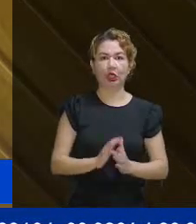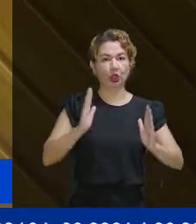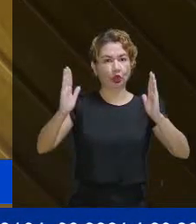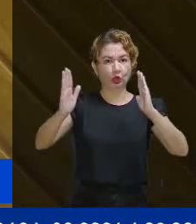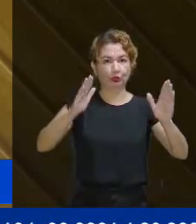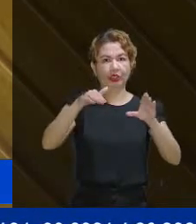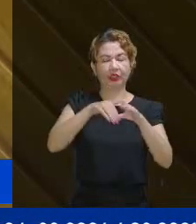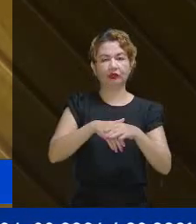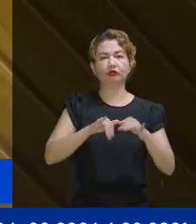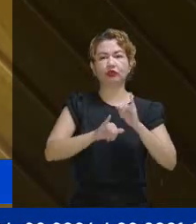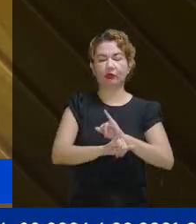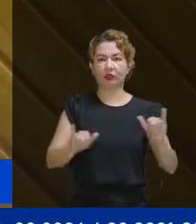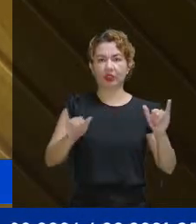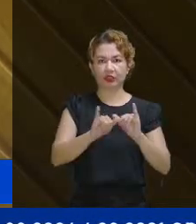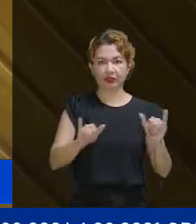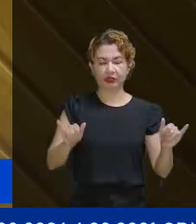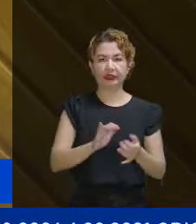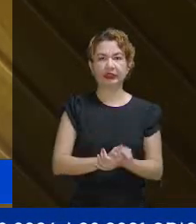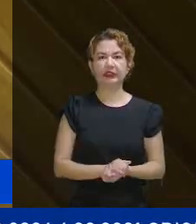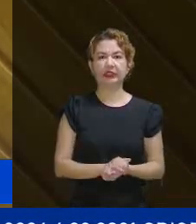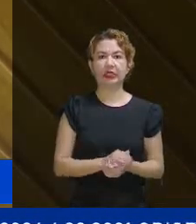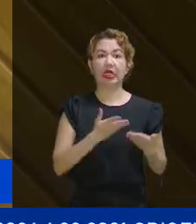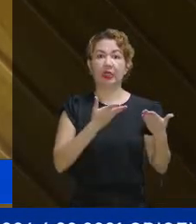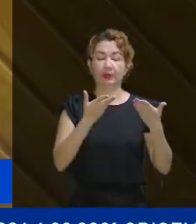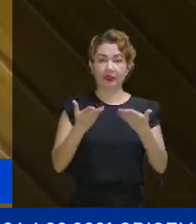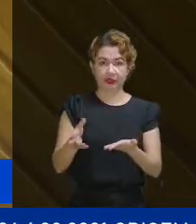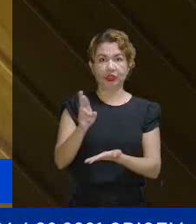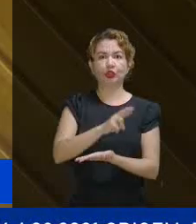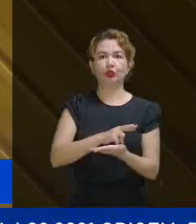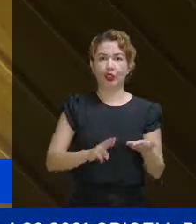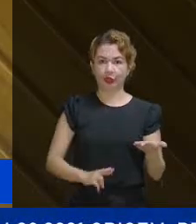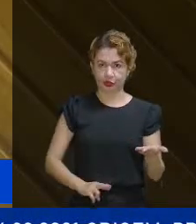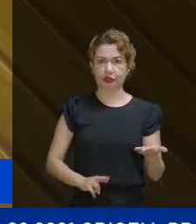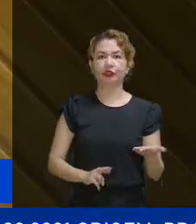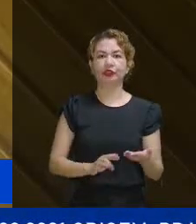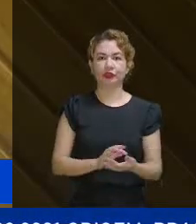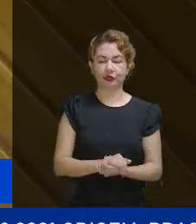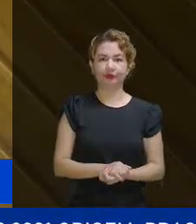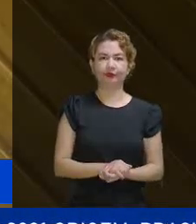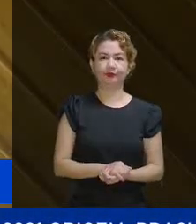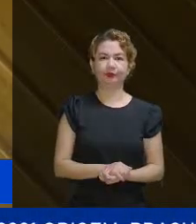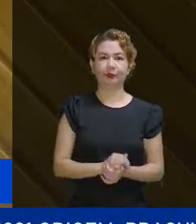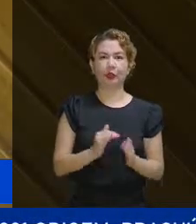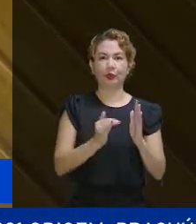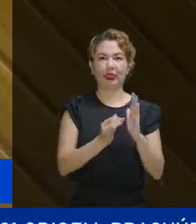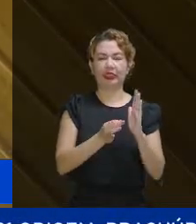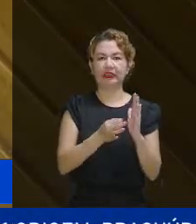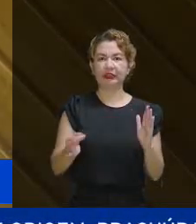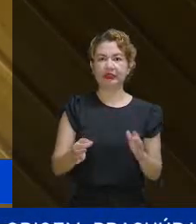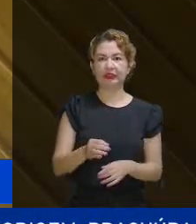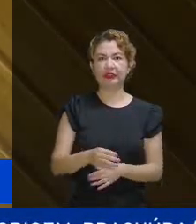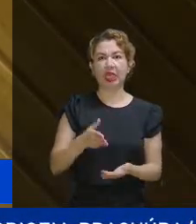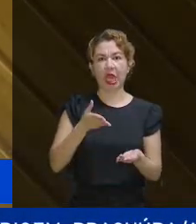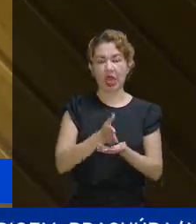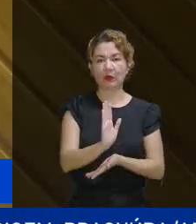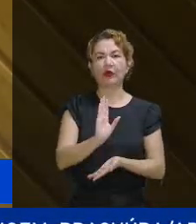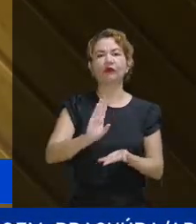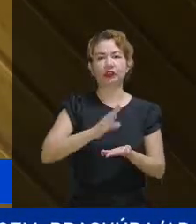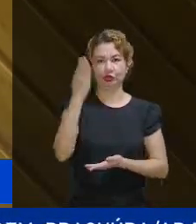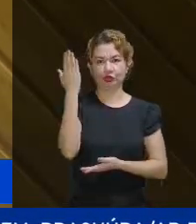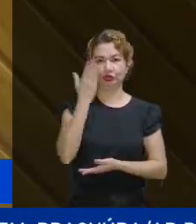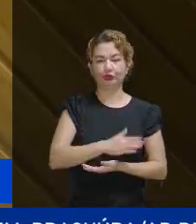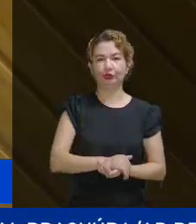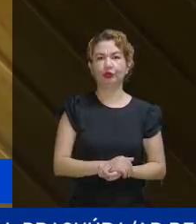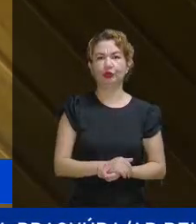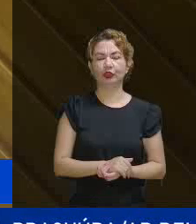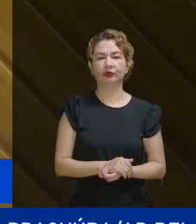da campanha dos 35 dias que foram apresentados no relatório, que ensejou o parecer favorável pela aprovação das contas